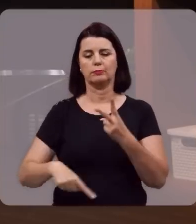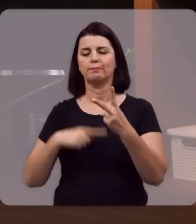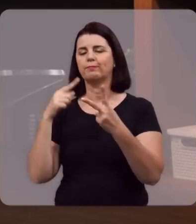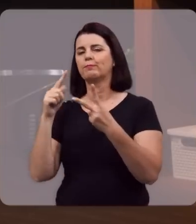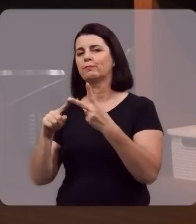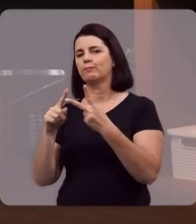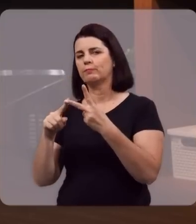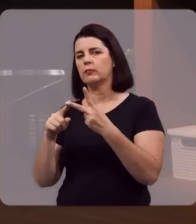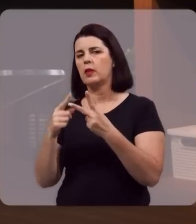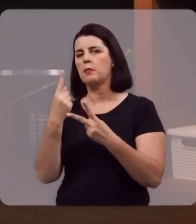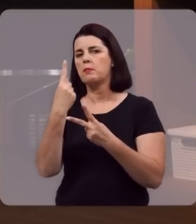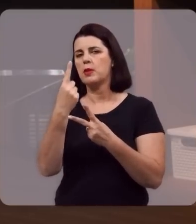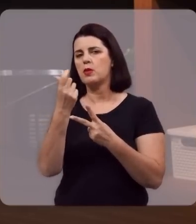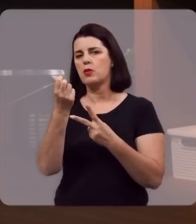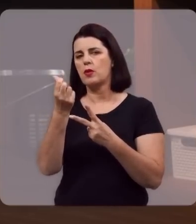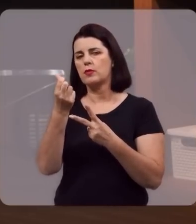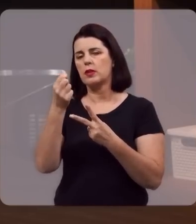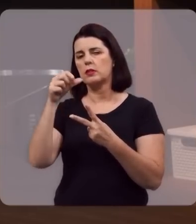1939 a